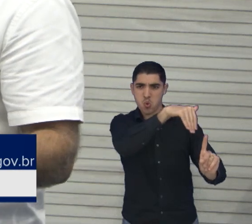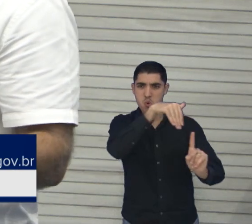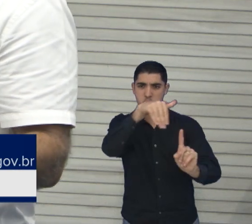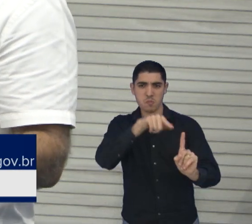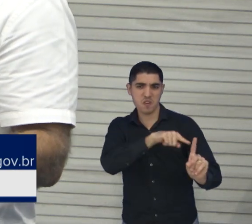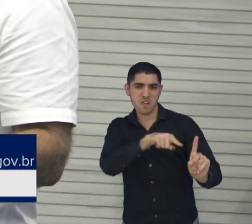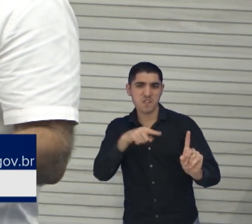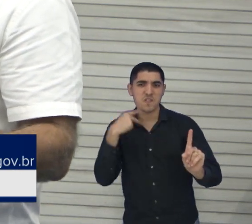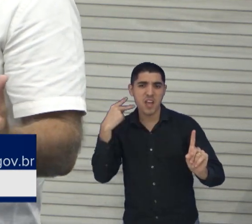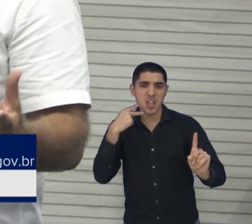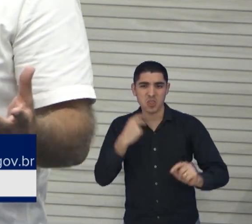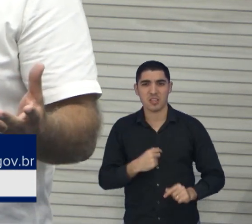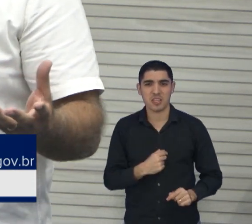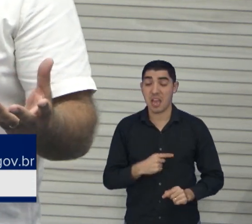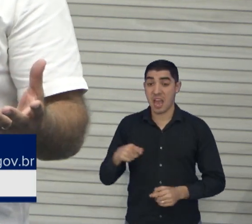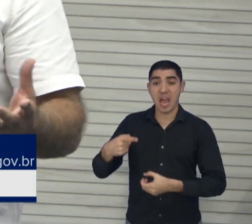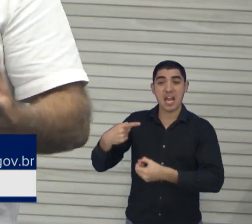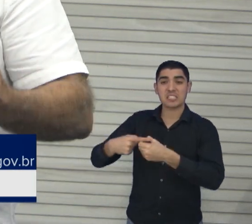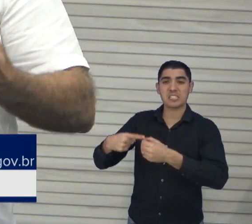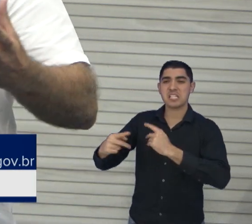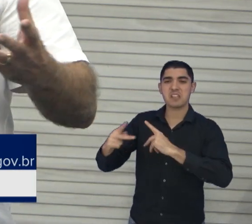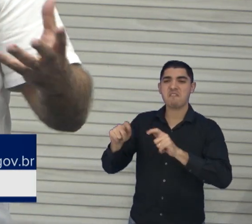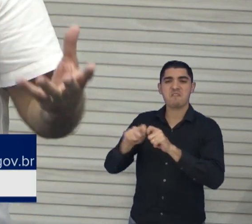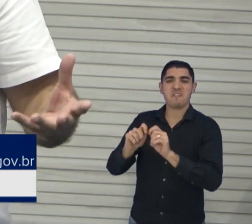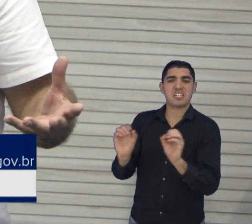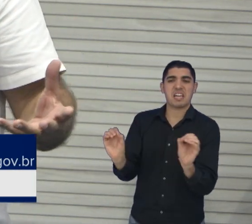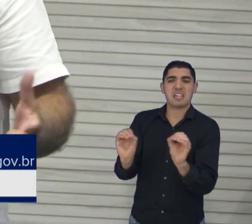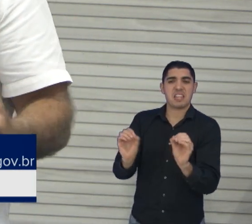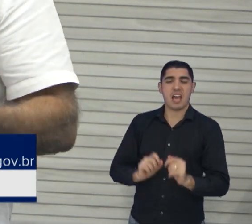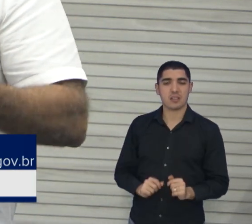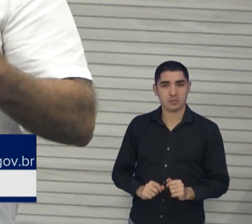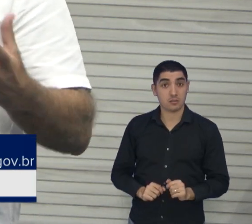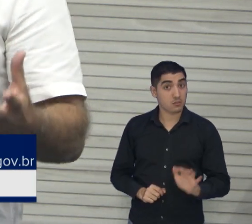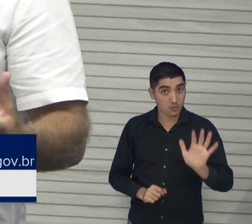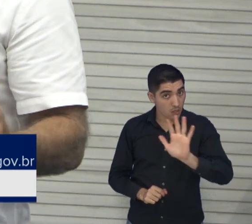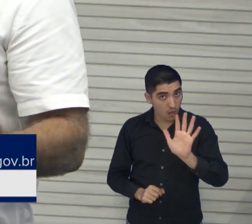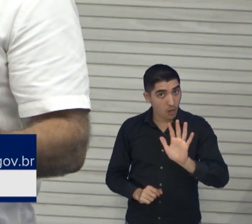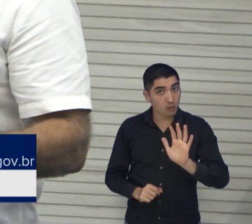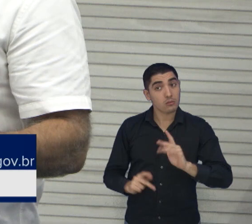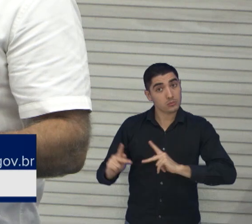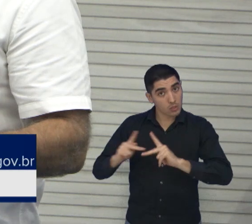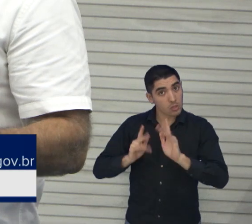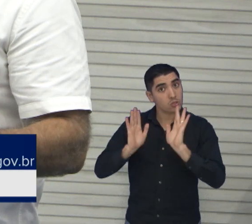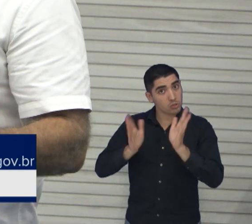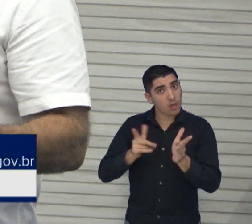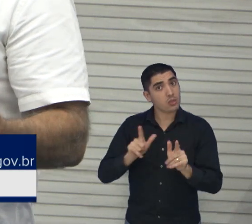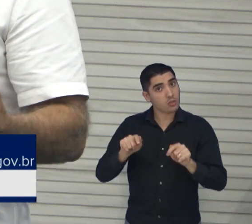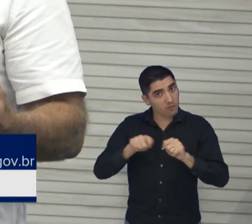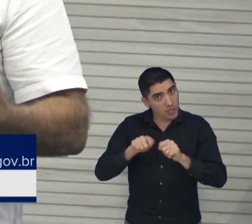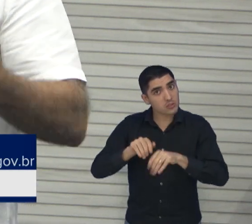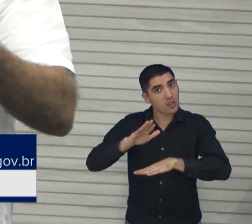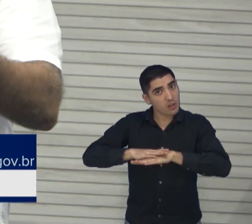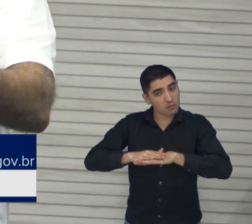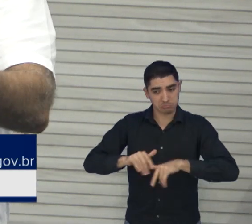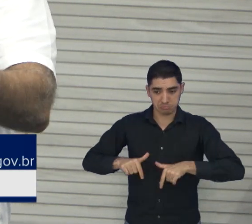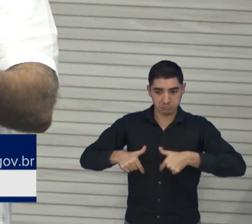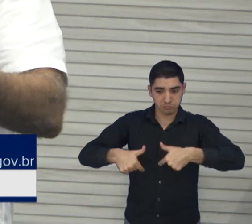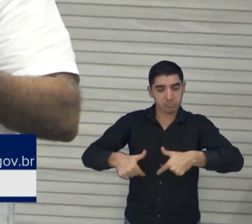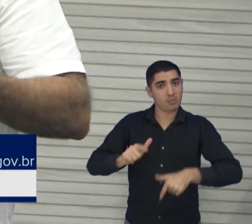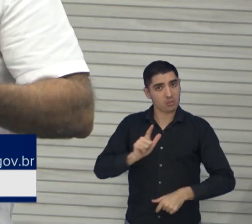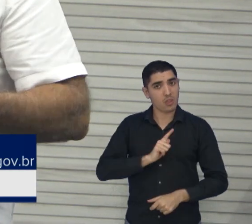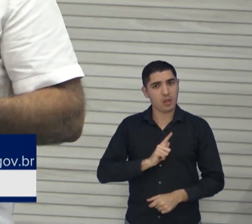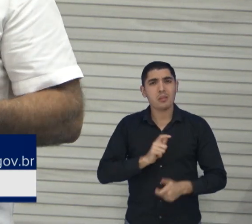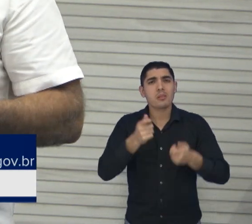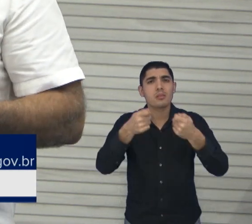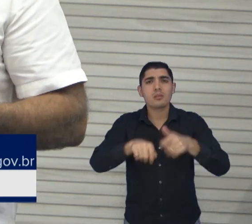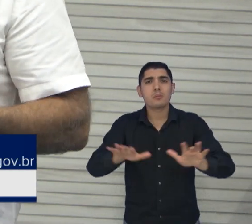tem nada que está fazendo sobre isso. A cidade tem feito, já é um programa da cidade, né? Não precisa dessa lei